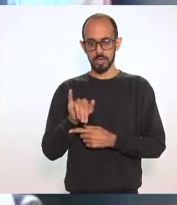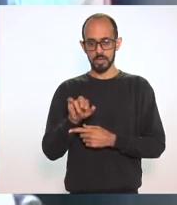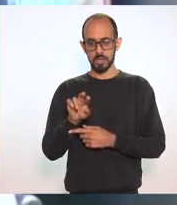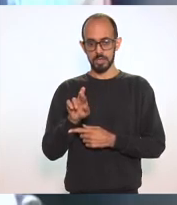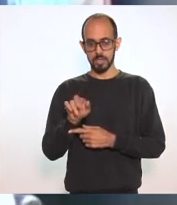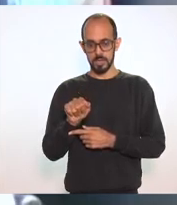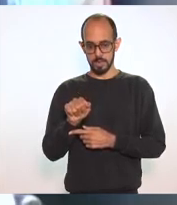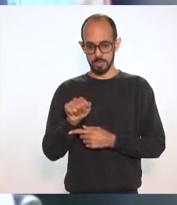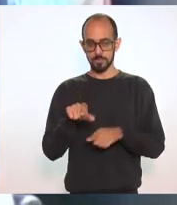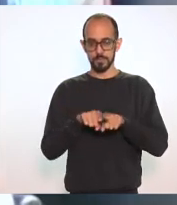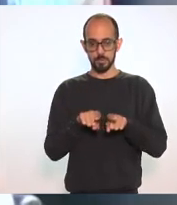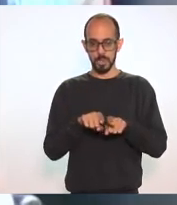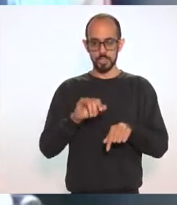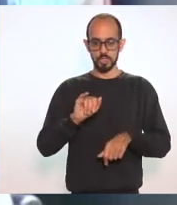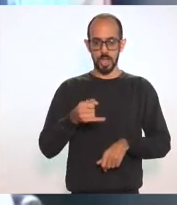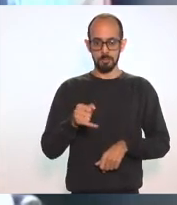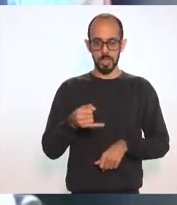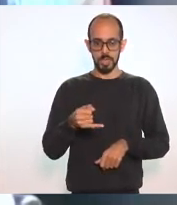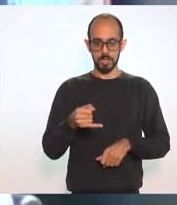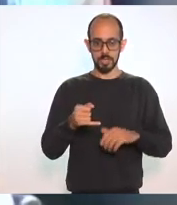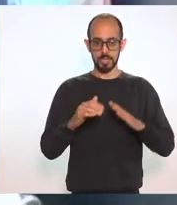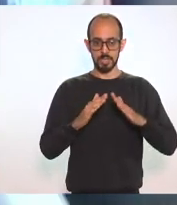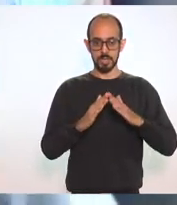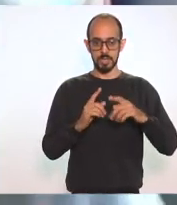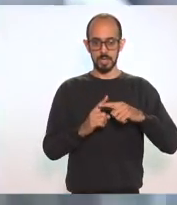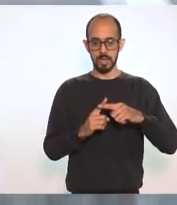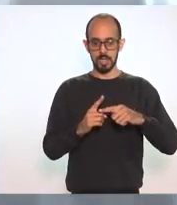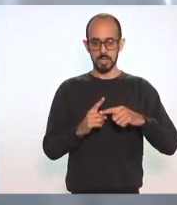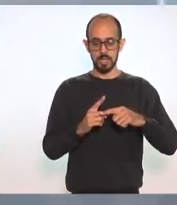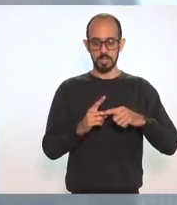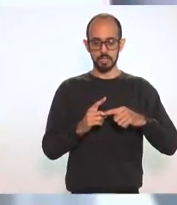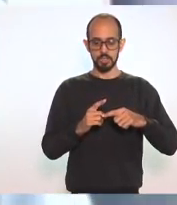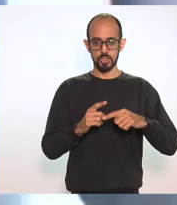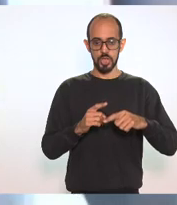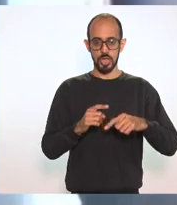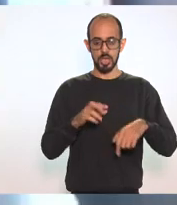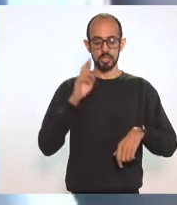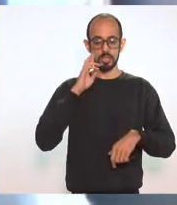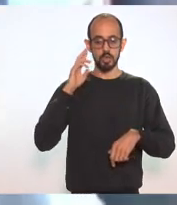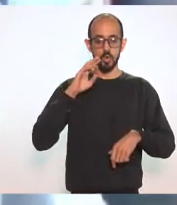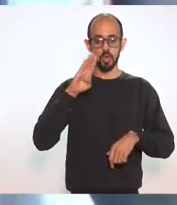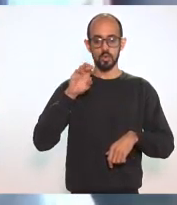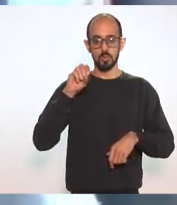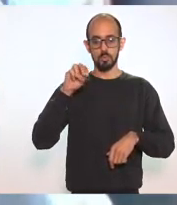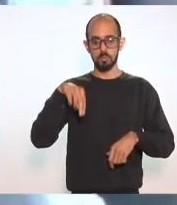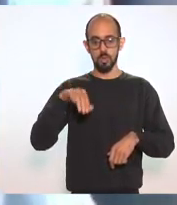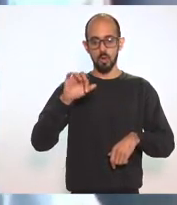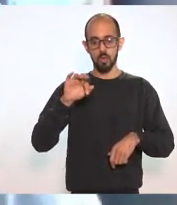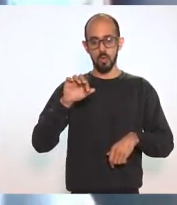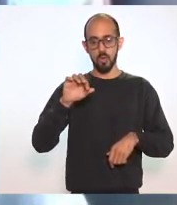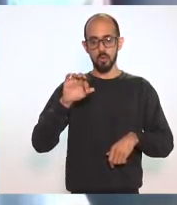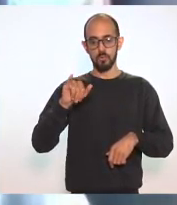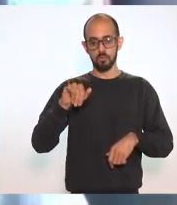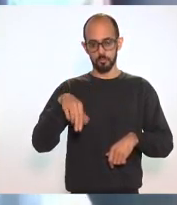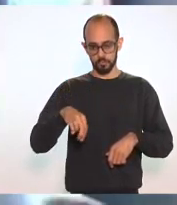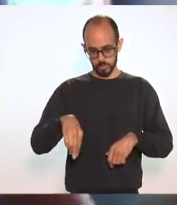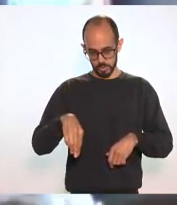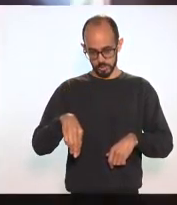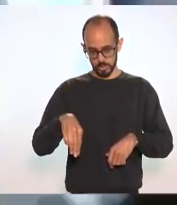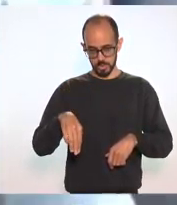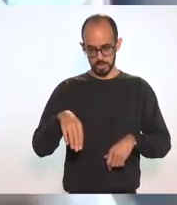igreja Senhor do Bonfim, próximo da igreja Senhor do Bonfim, em Japeri. Em suma, mas só para não